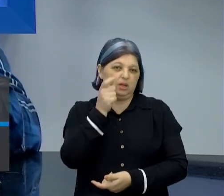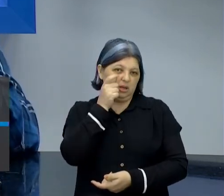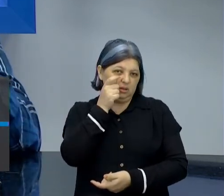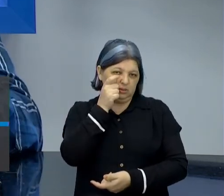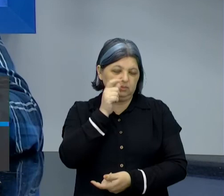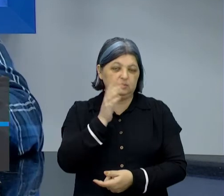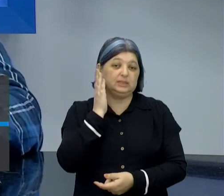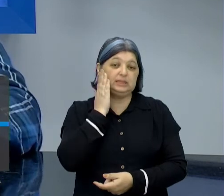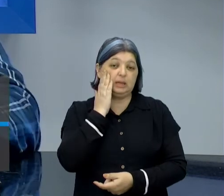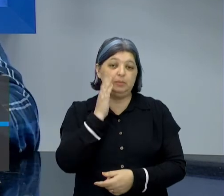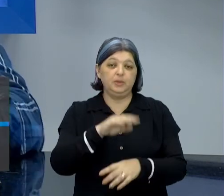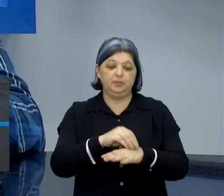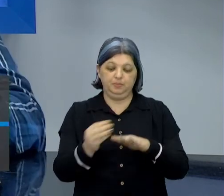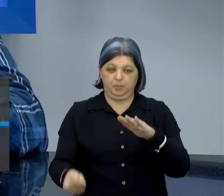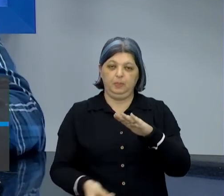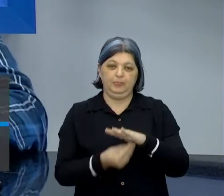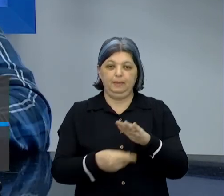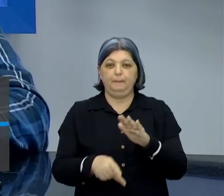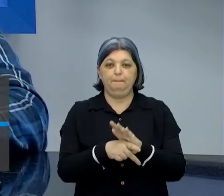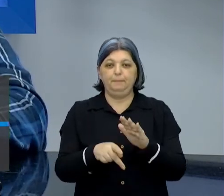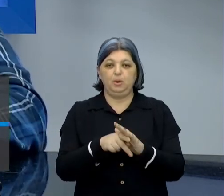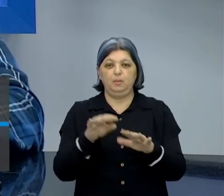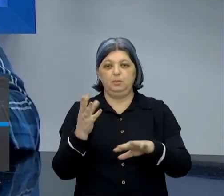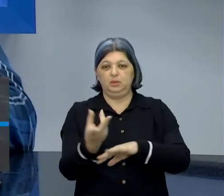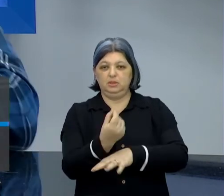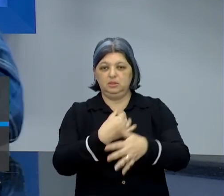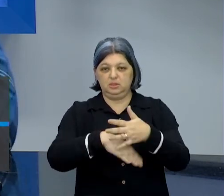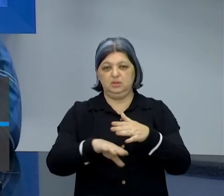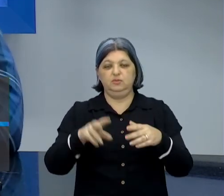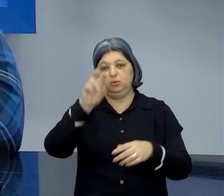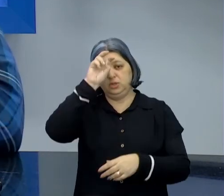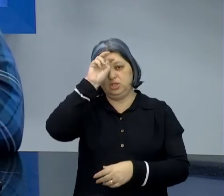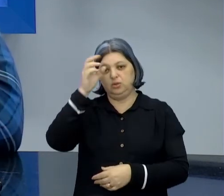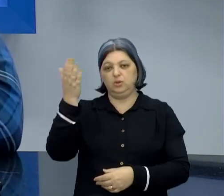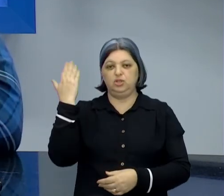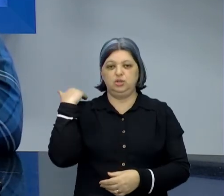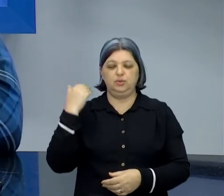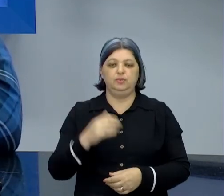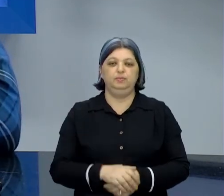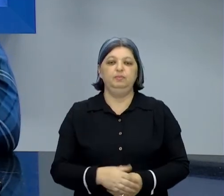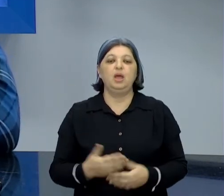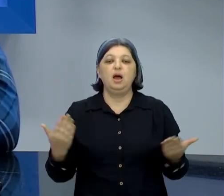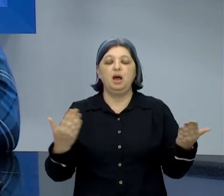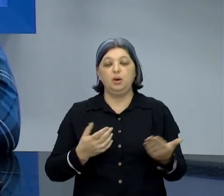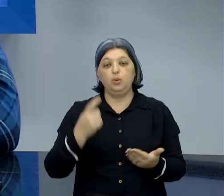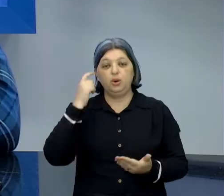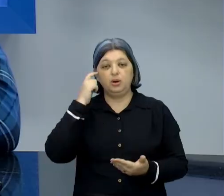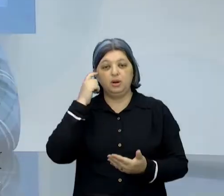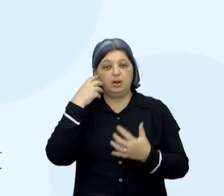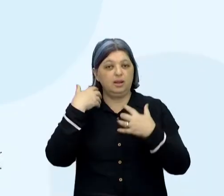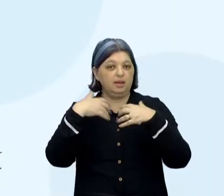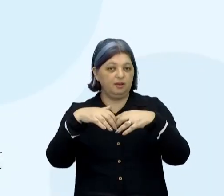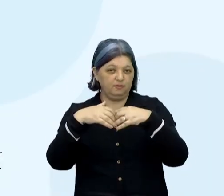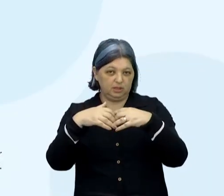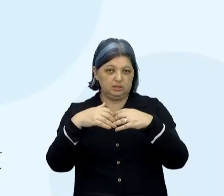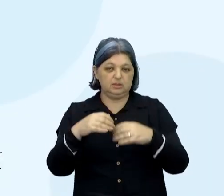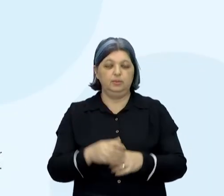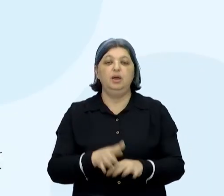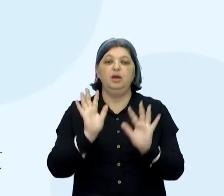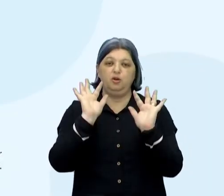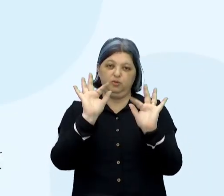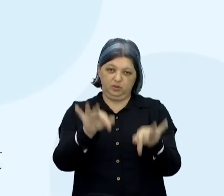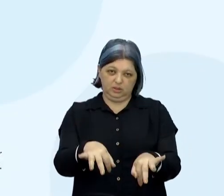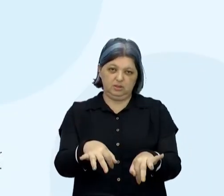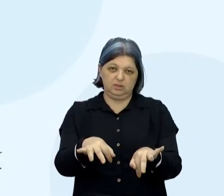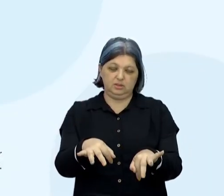saber também sobre esse acervo do Egito Antigo, beleza? Vamos lá para a nossa reflexão, né, e a finalização